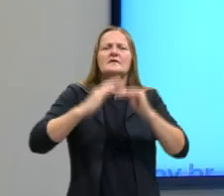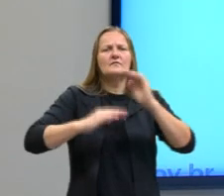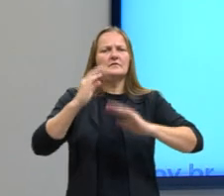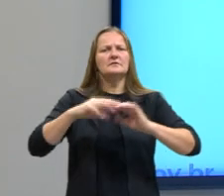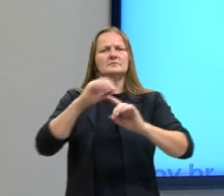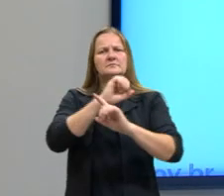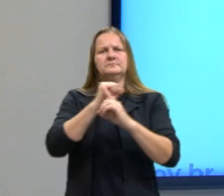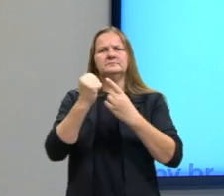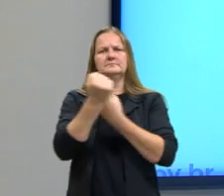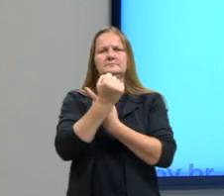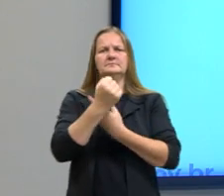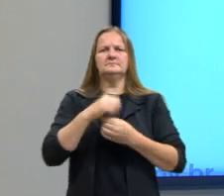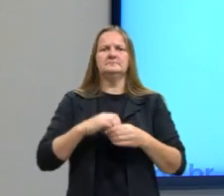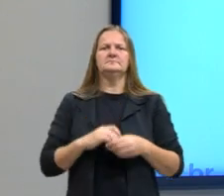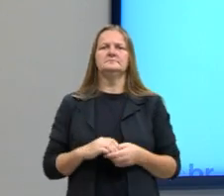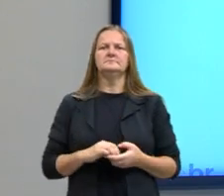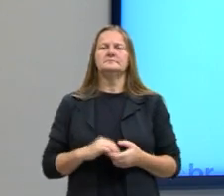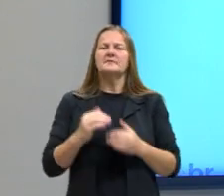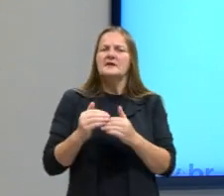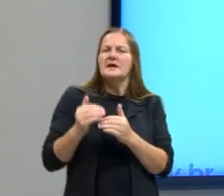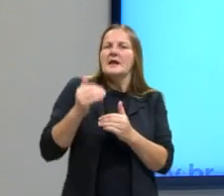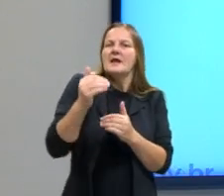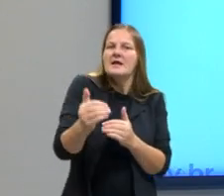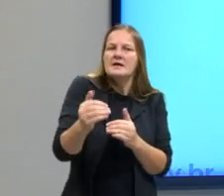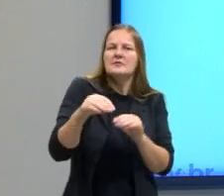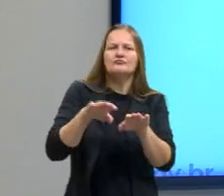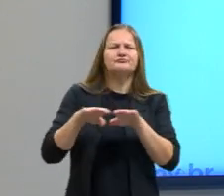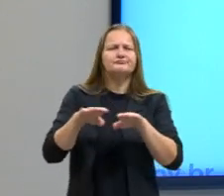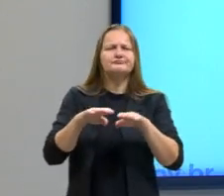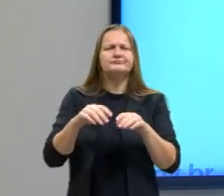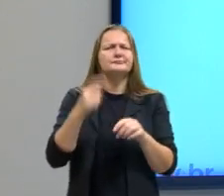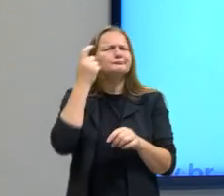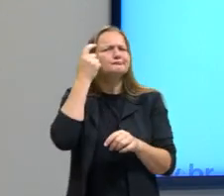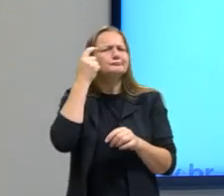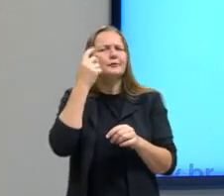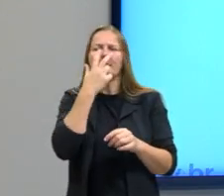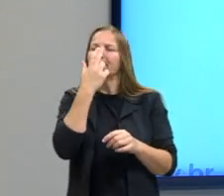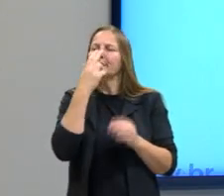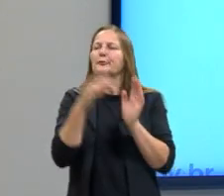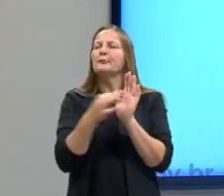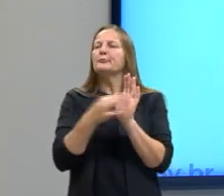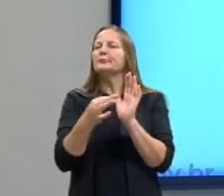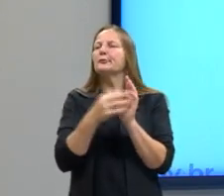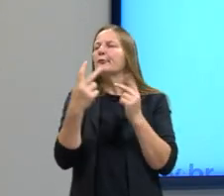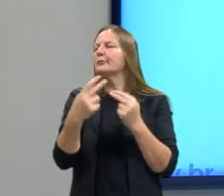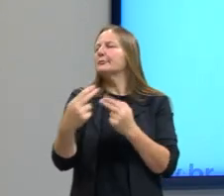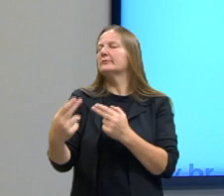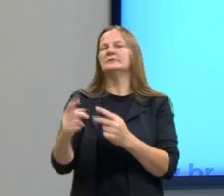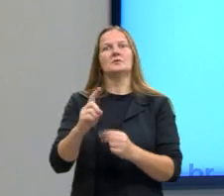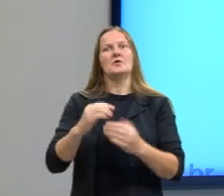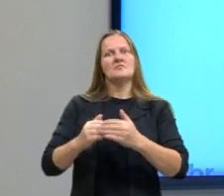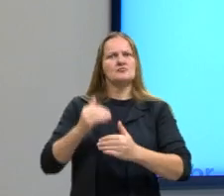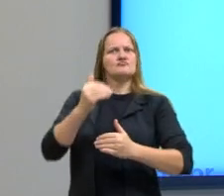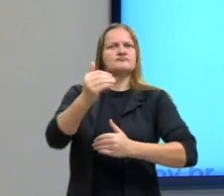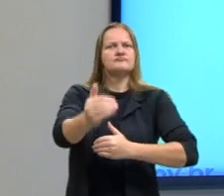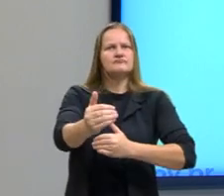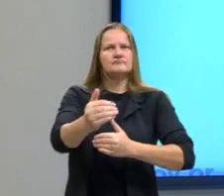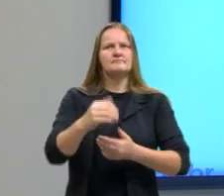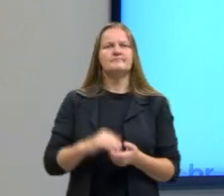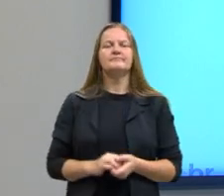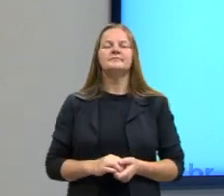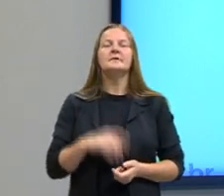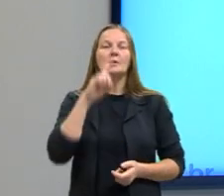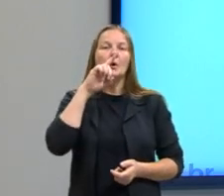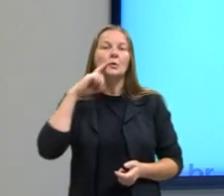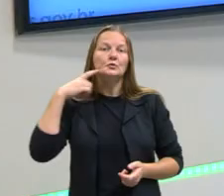além do senso comum entender melhor esses esses valores morais que estão na sociedade o duro cai para nós